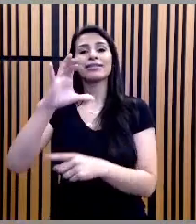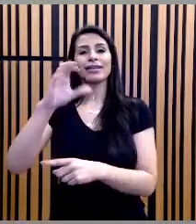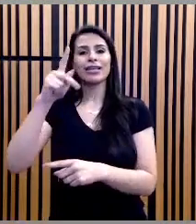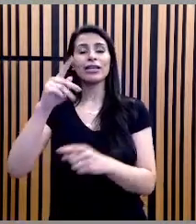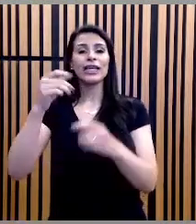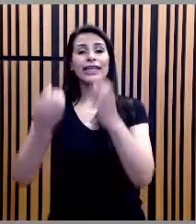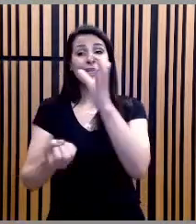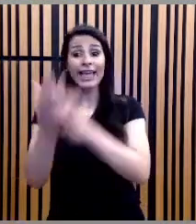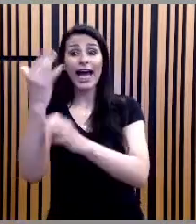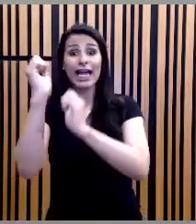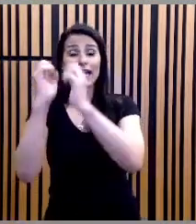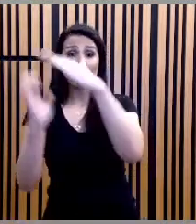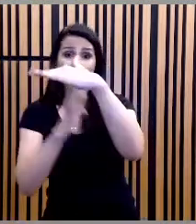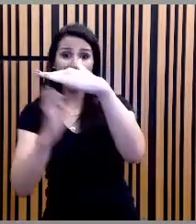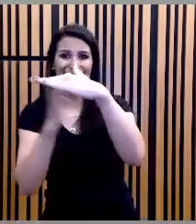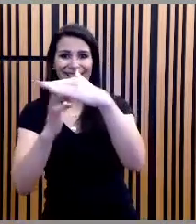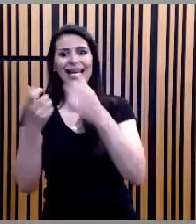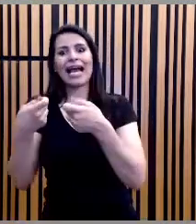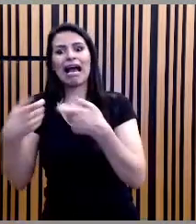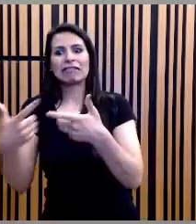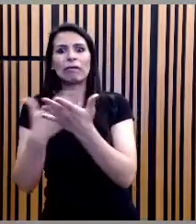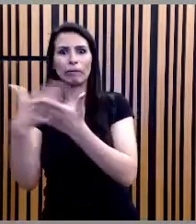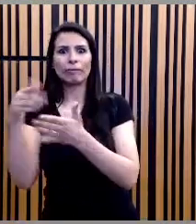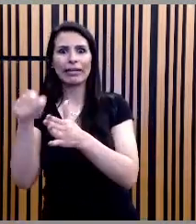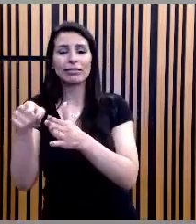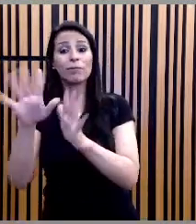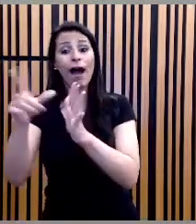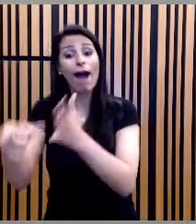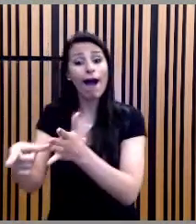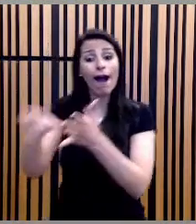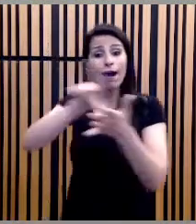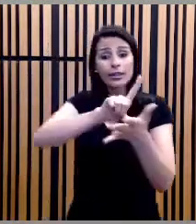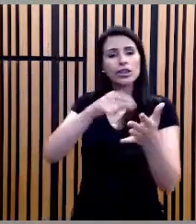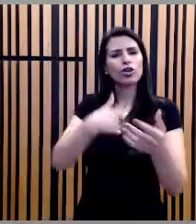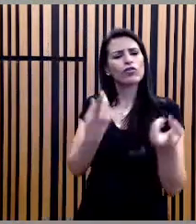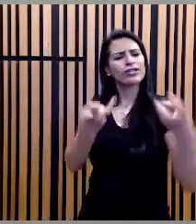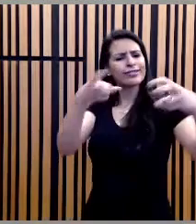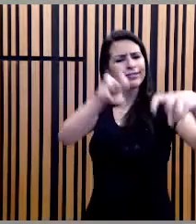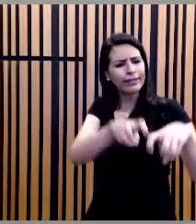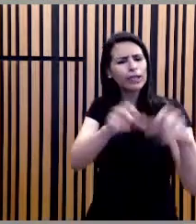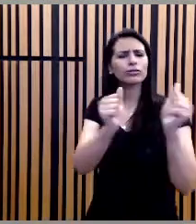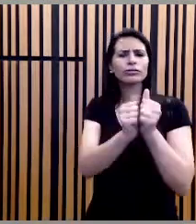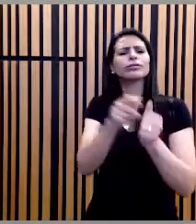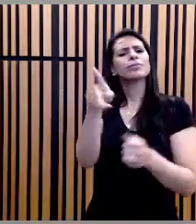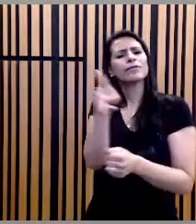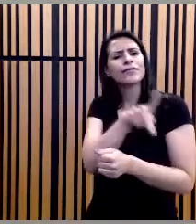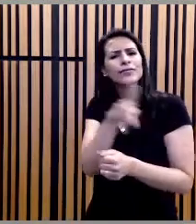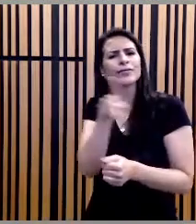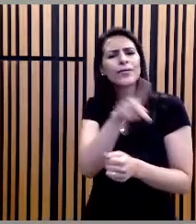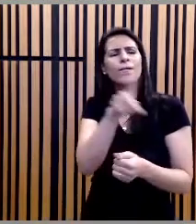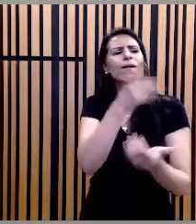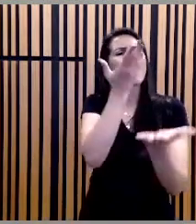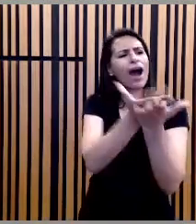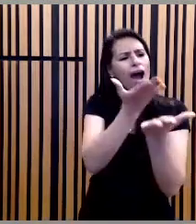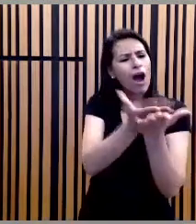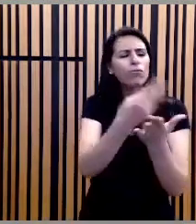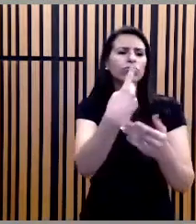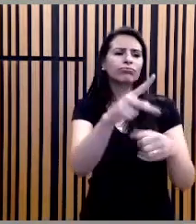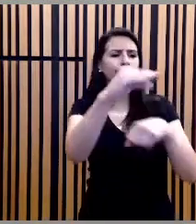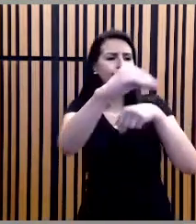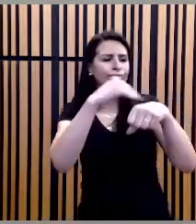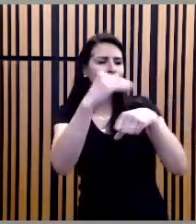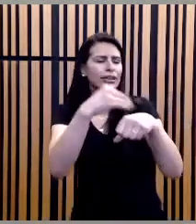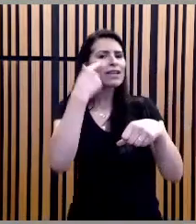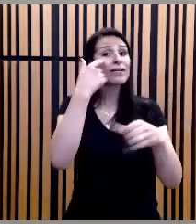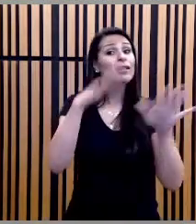trabalhar com o professor, eu vou pensar junto com ele, eu vou ter esse momento em sala de aula onde ele vai me dizer: talvez